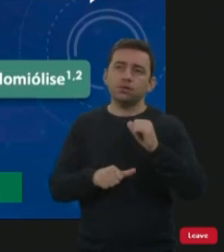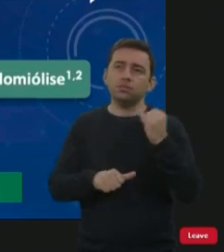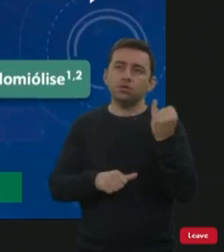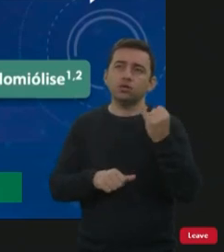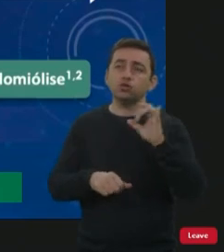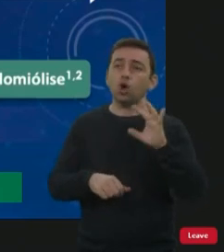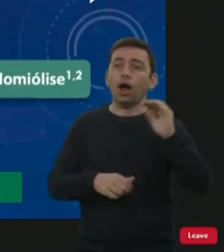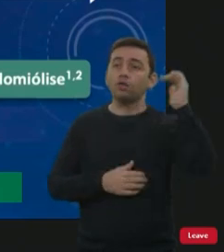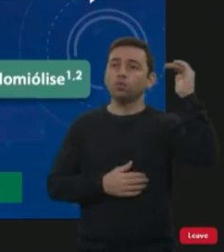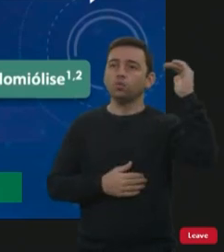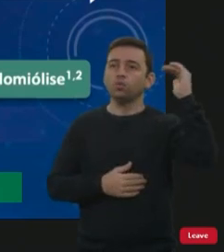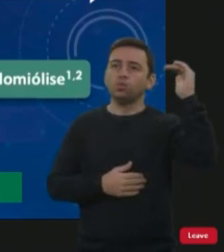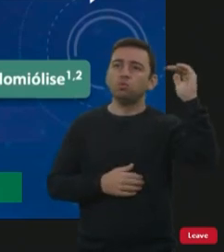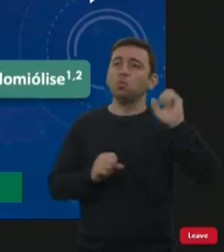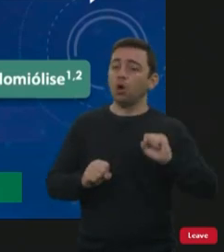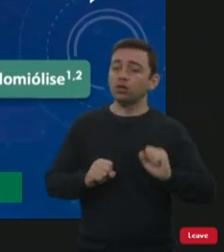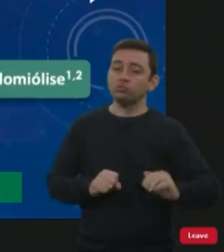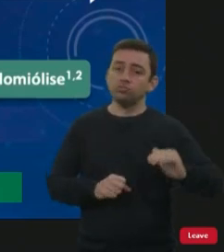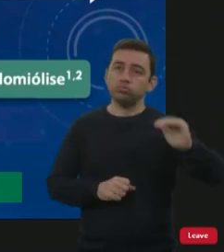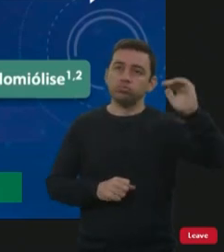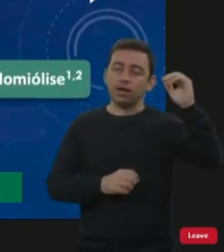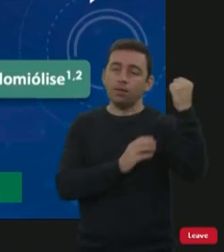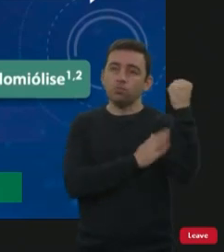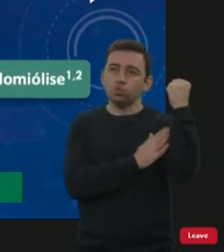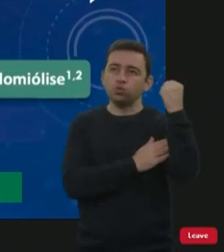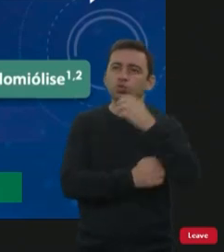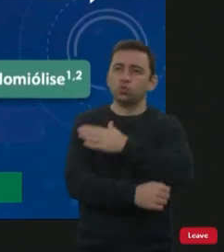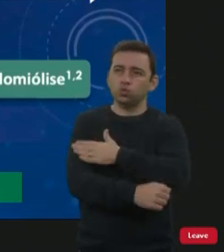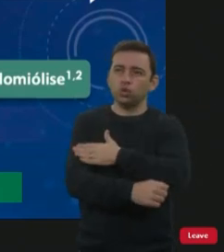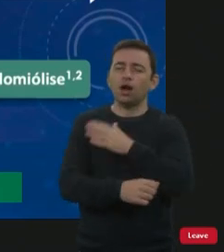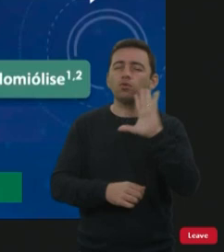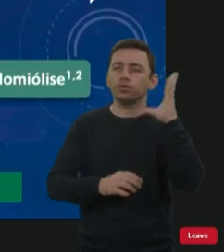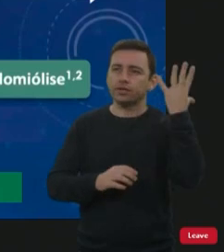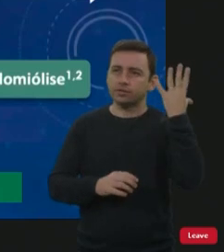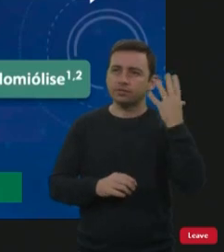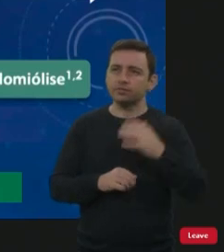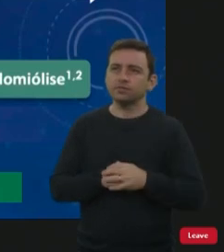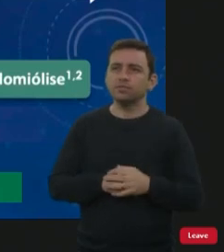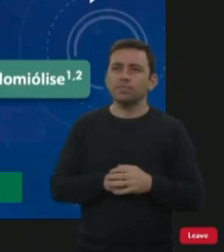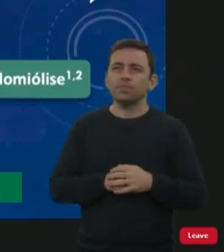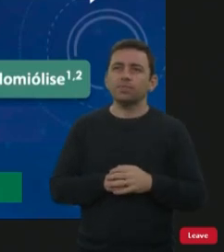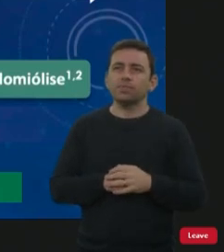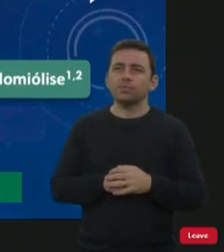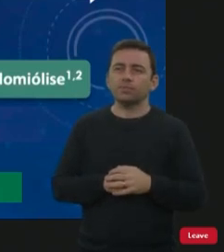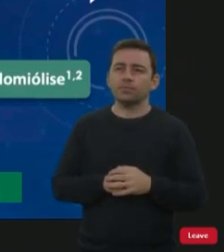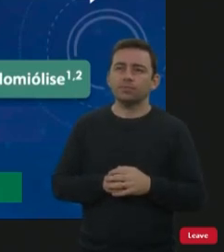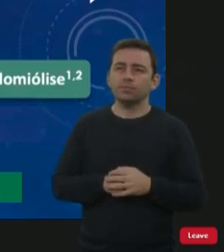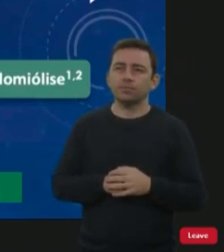adulta, que é um quadro mais músculo-esquelético, né? De rabdomiólise e